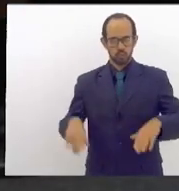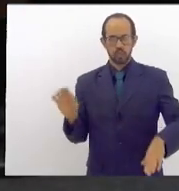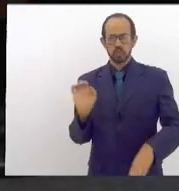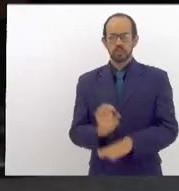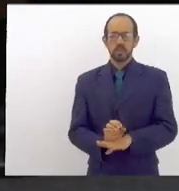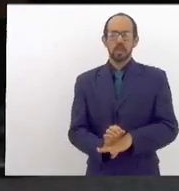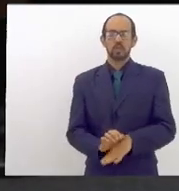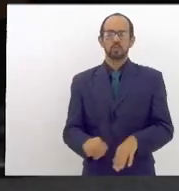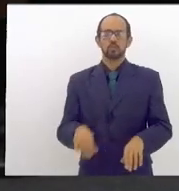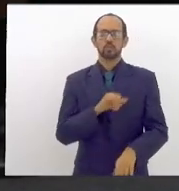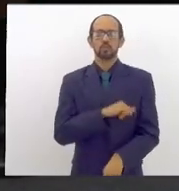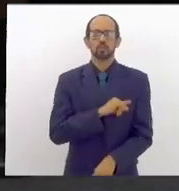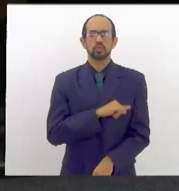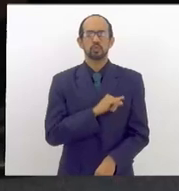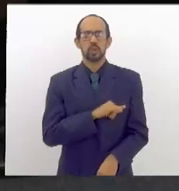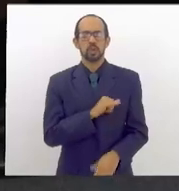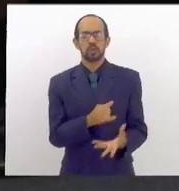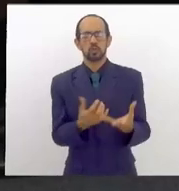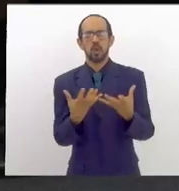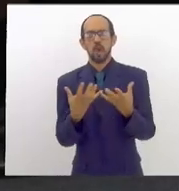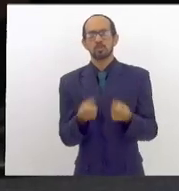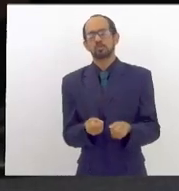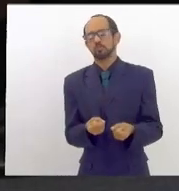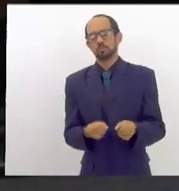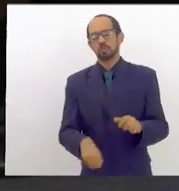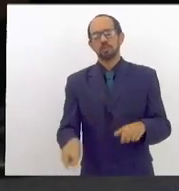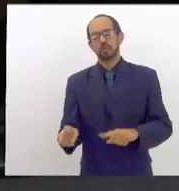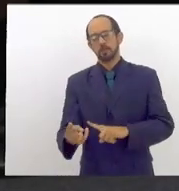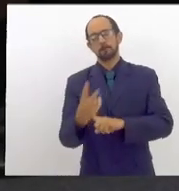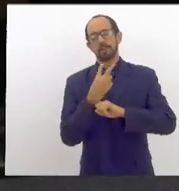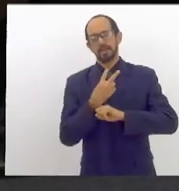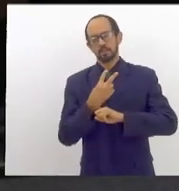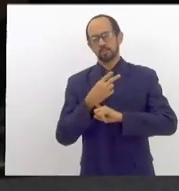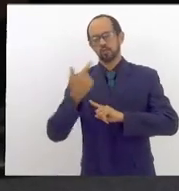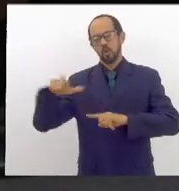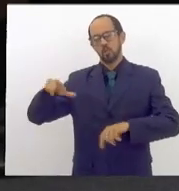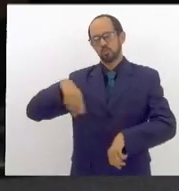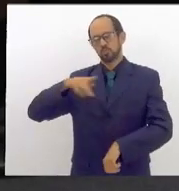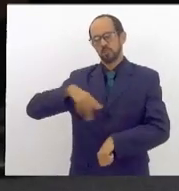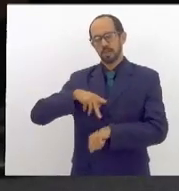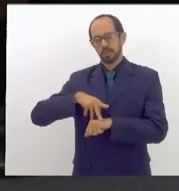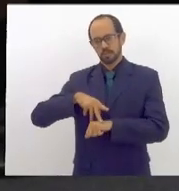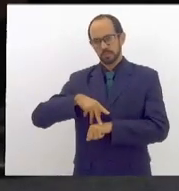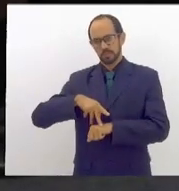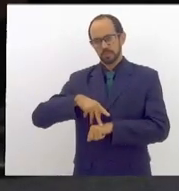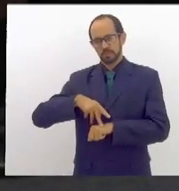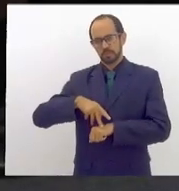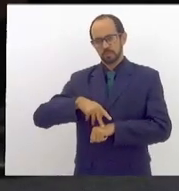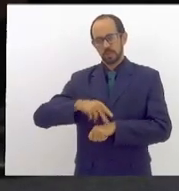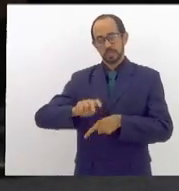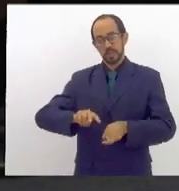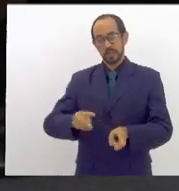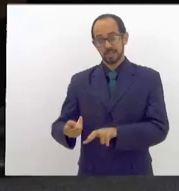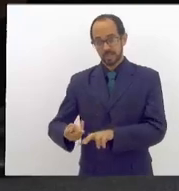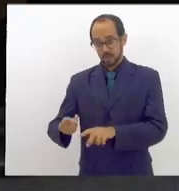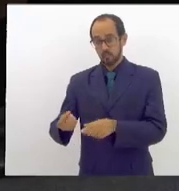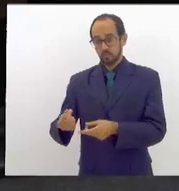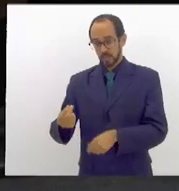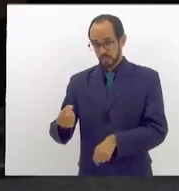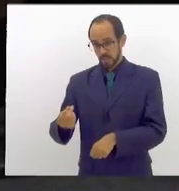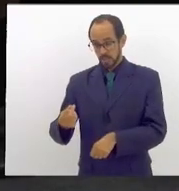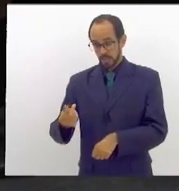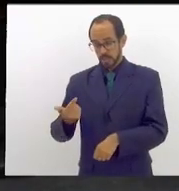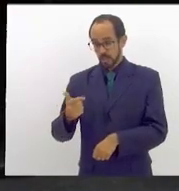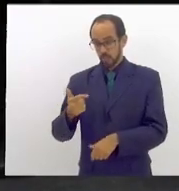de Janeiro contraiu empréstimos internacionais fez operação de operação de crédito internacional sem